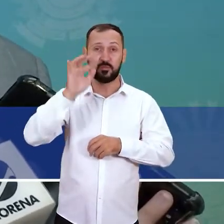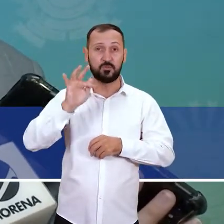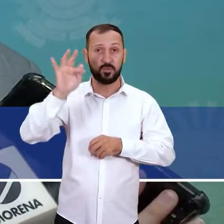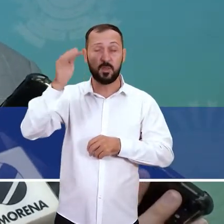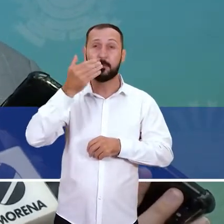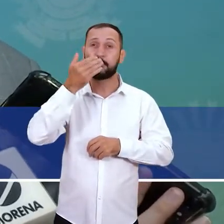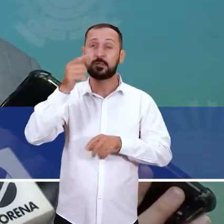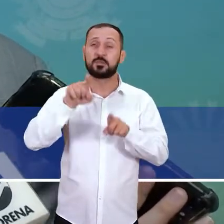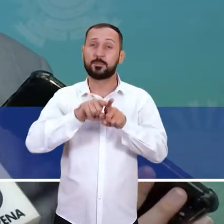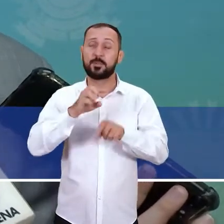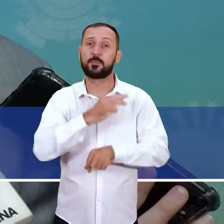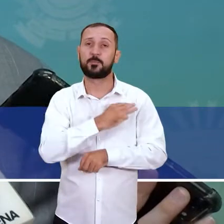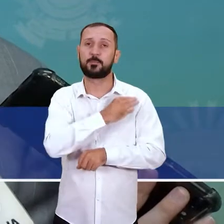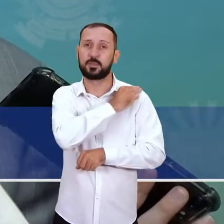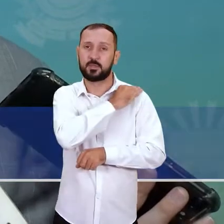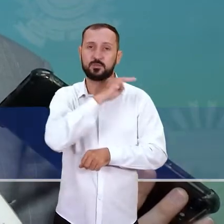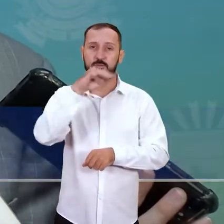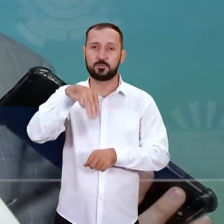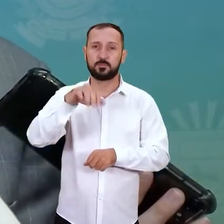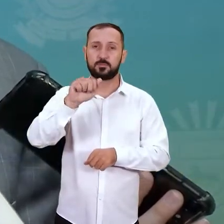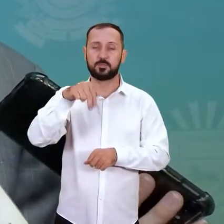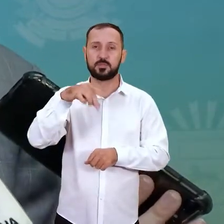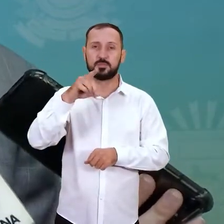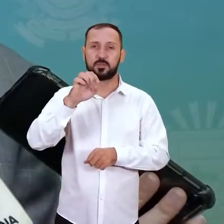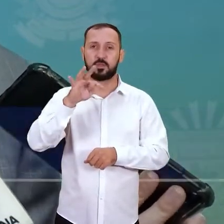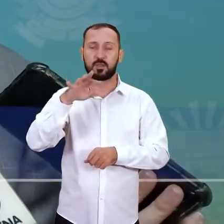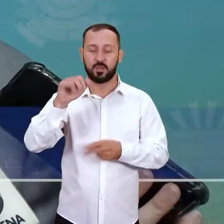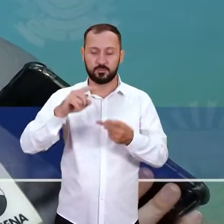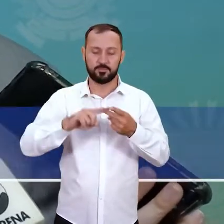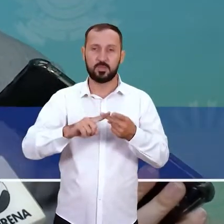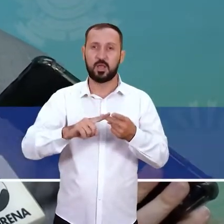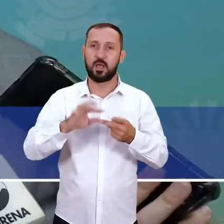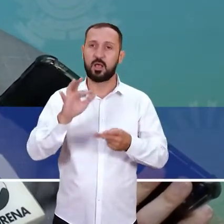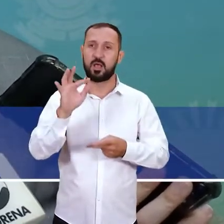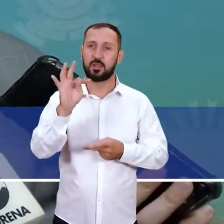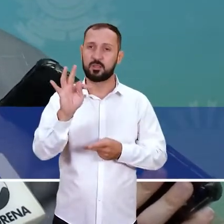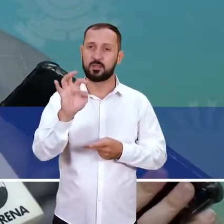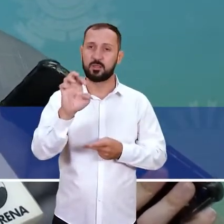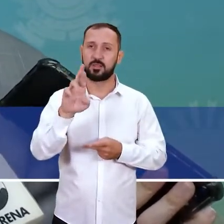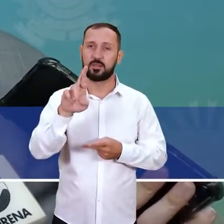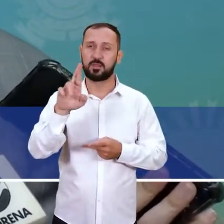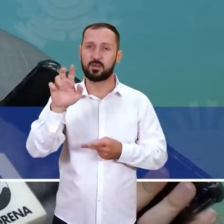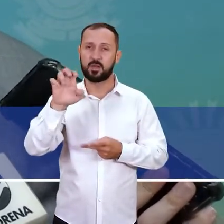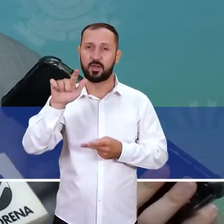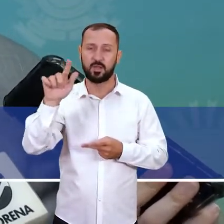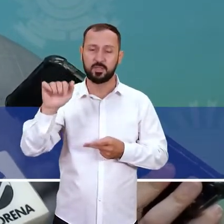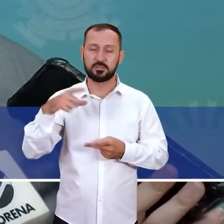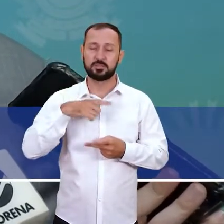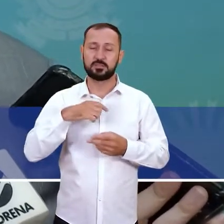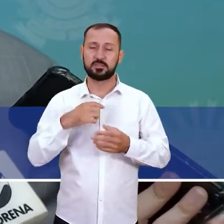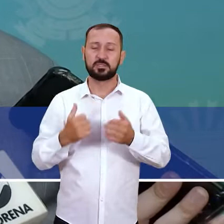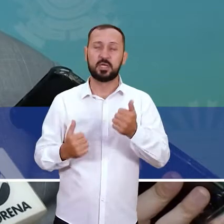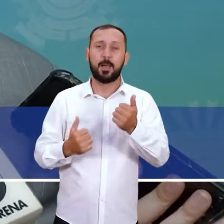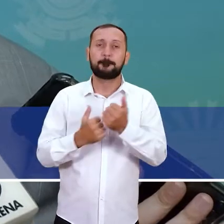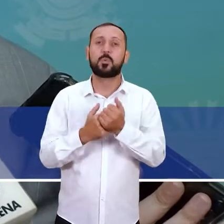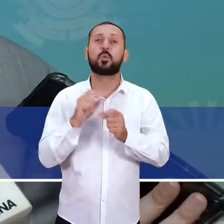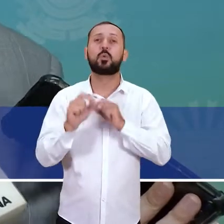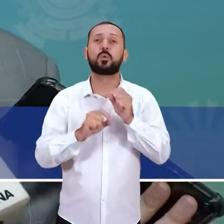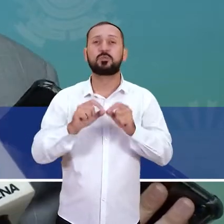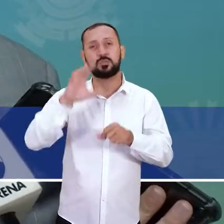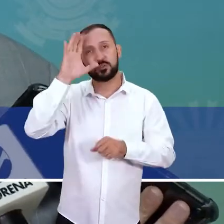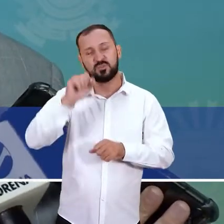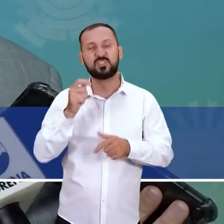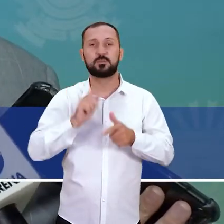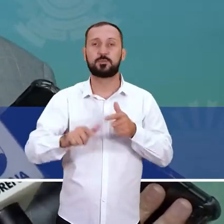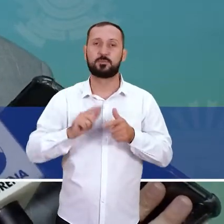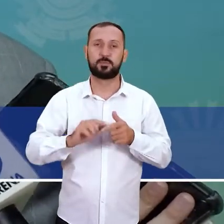pedindo o apoio dos nossos ministros lá em Brasília, ministro Mandetta, ministra Tereza Cristina, todo o apoio para que